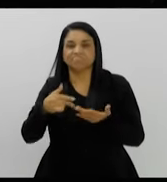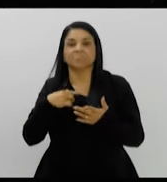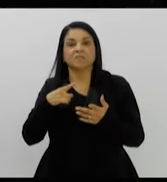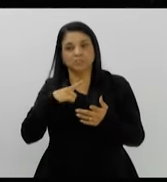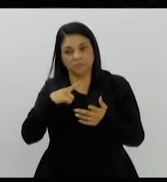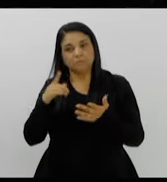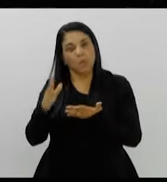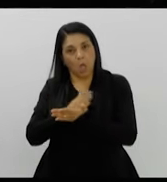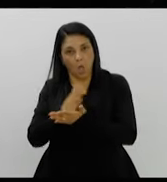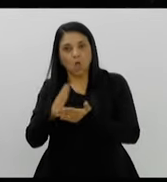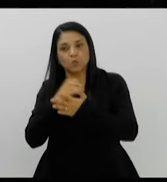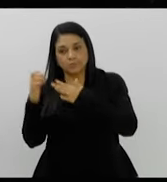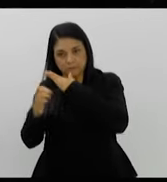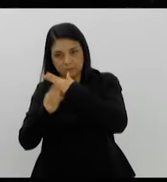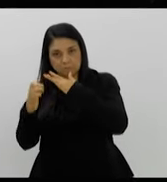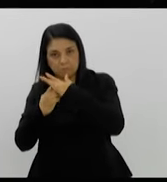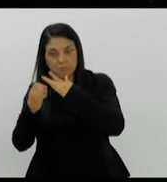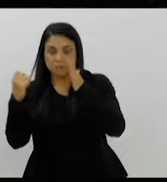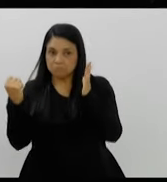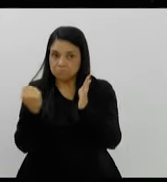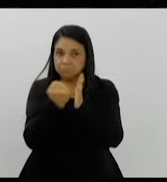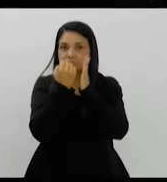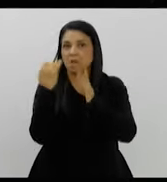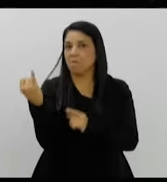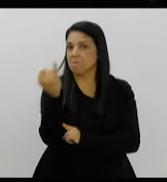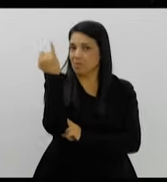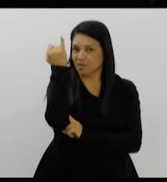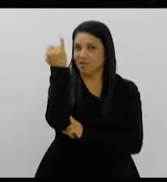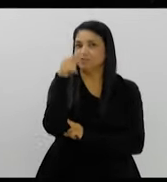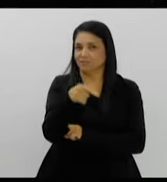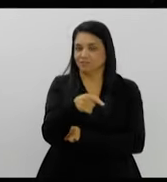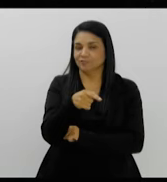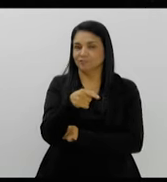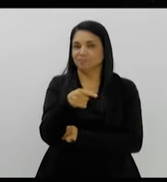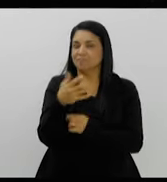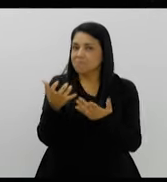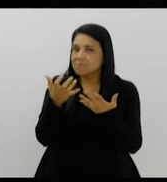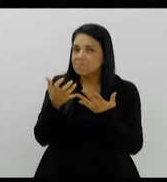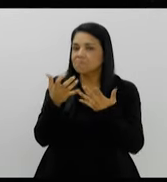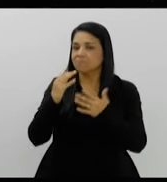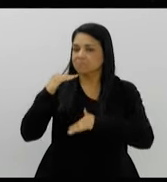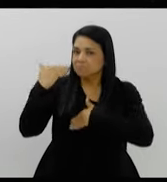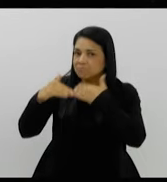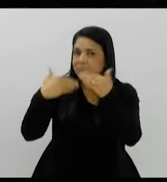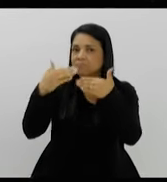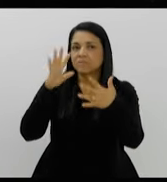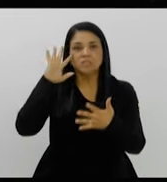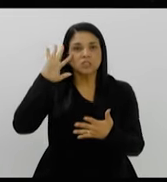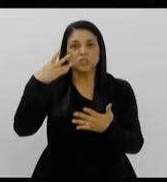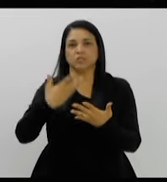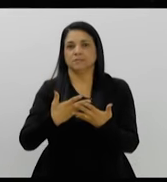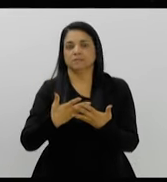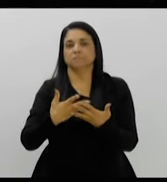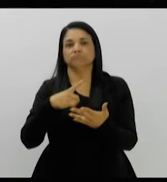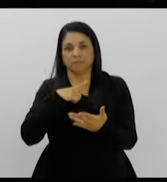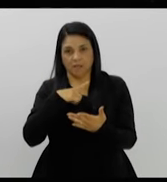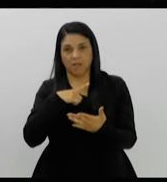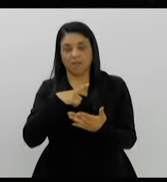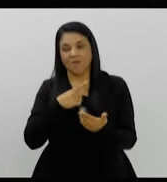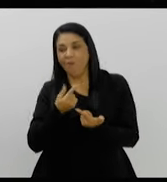e podemos destacar outras também que querem construir um caminho de solução